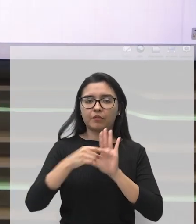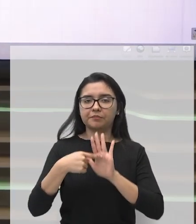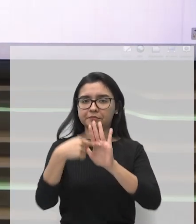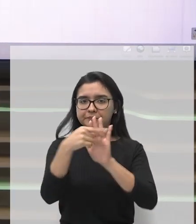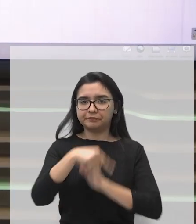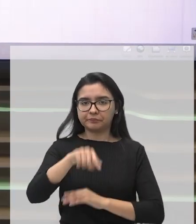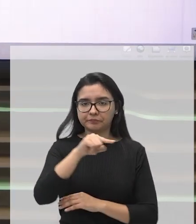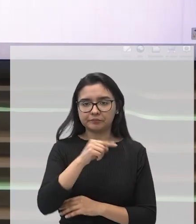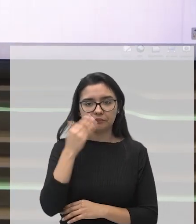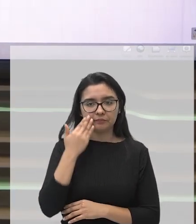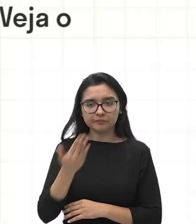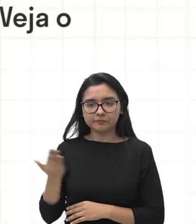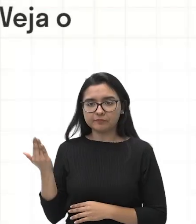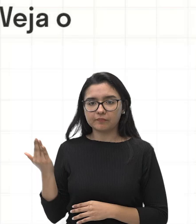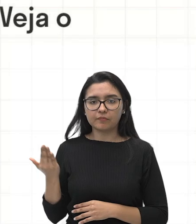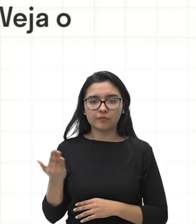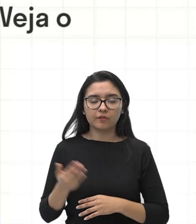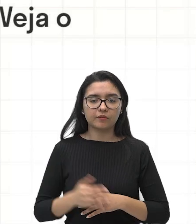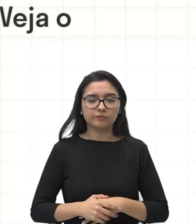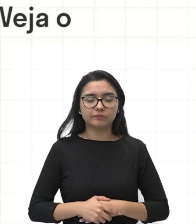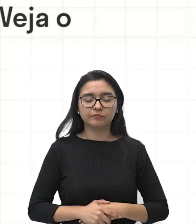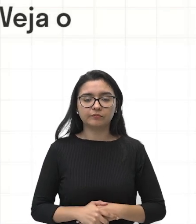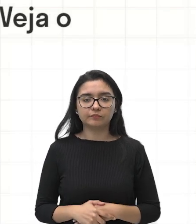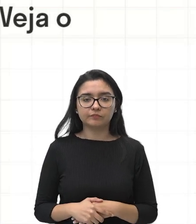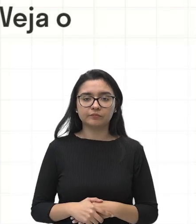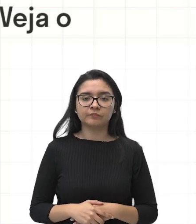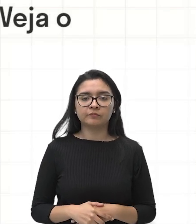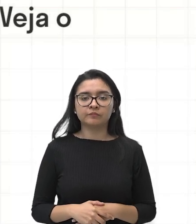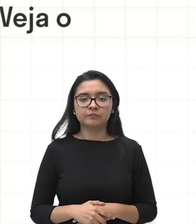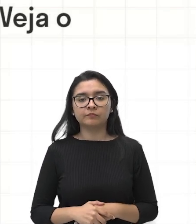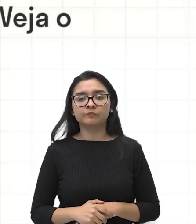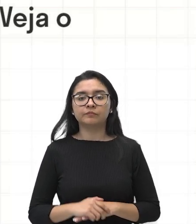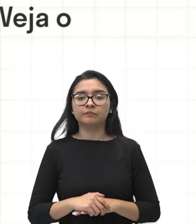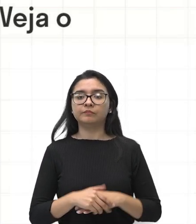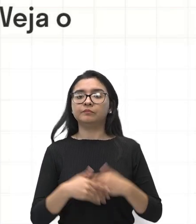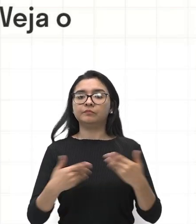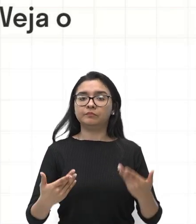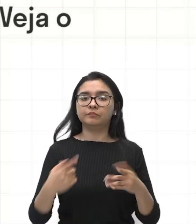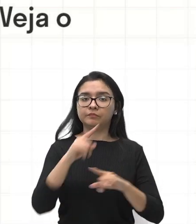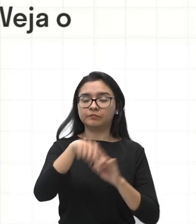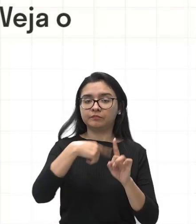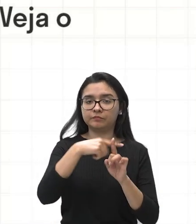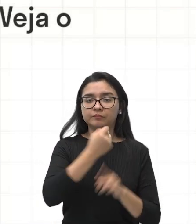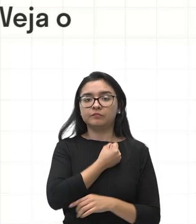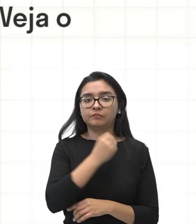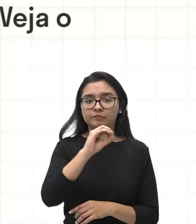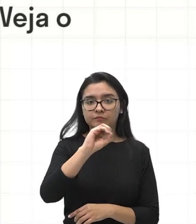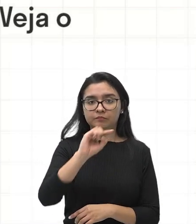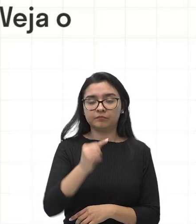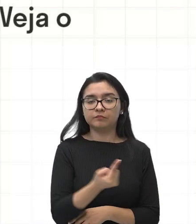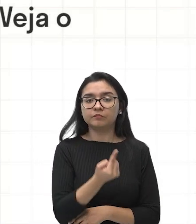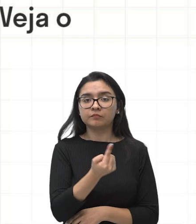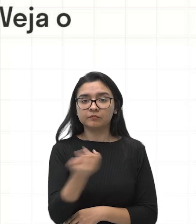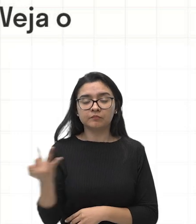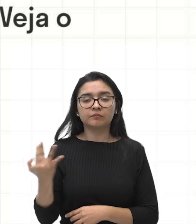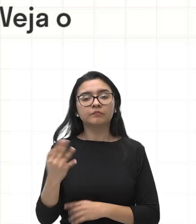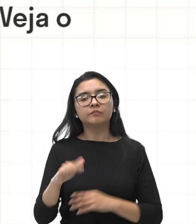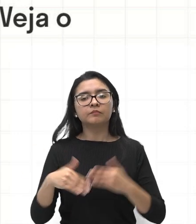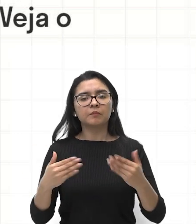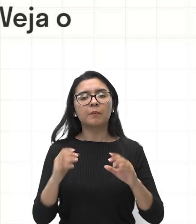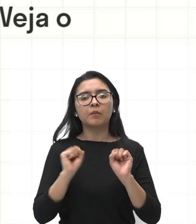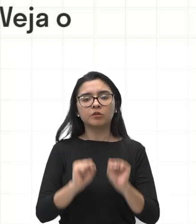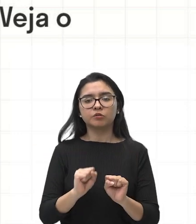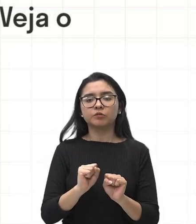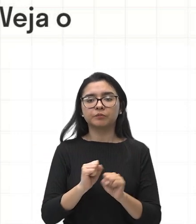traz aqui na cartela. Veja aqui comigo. Bom, adição de números decimais é definida assim. Devemos